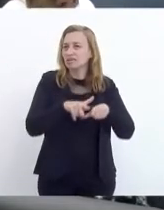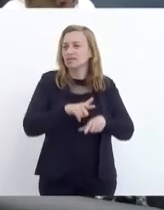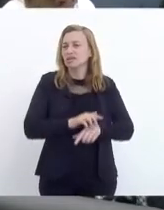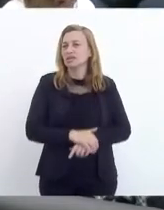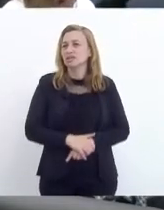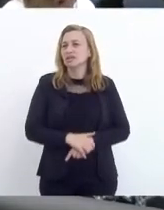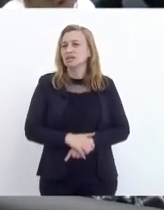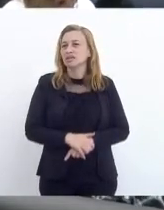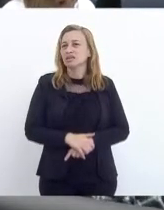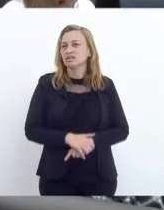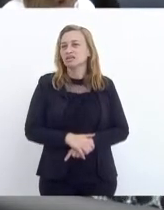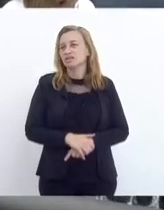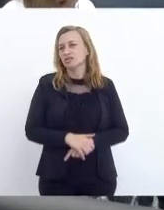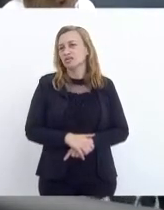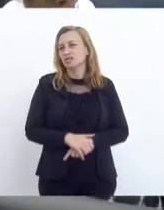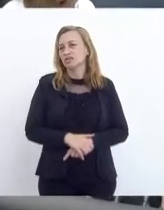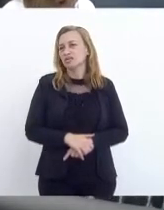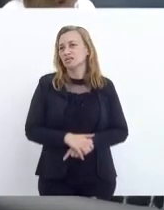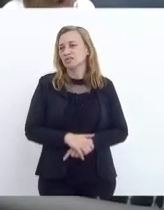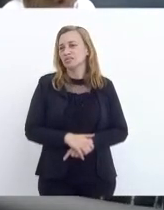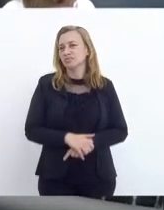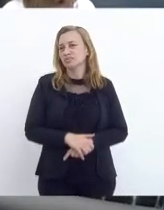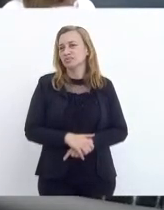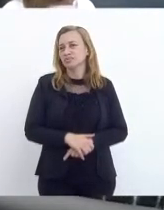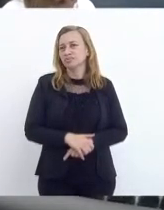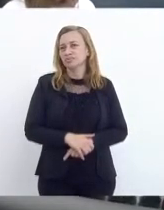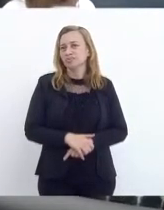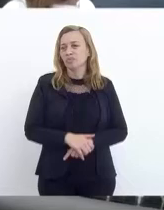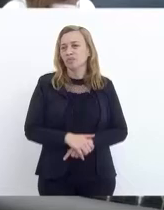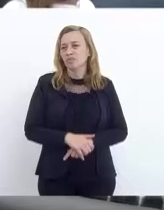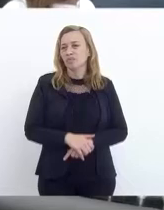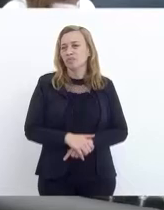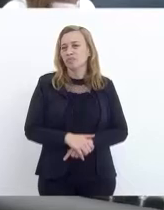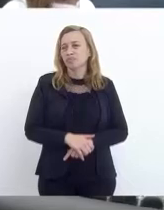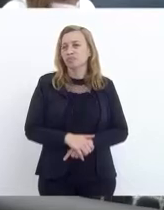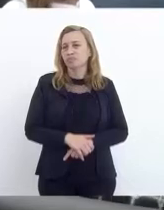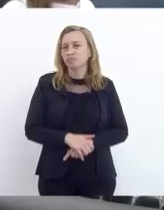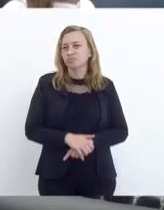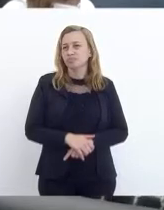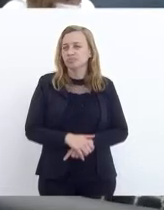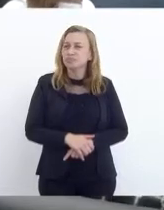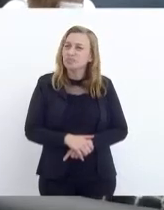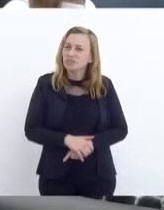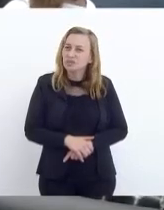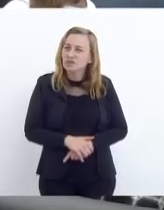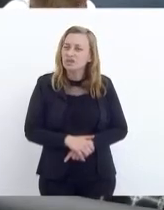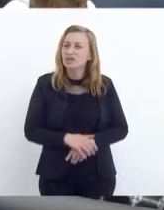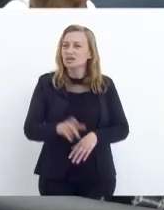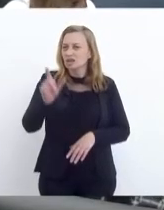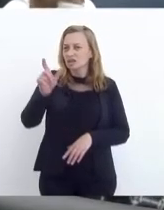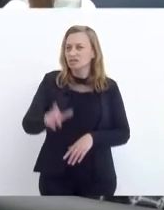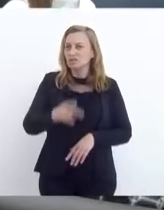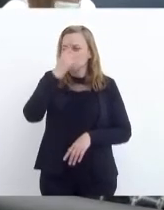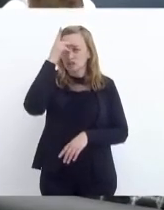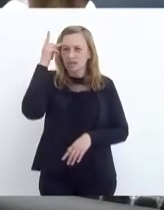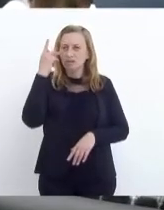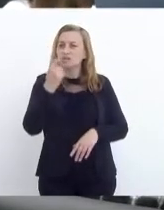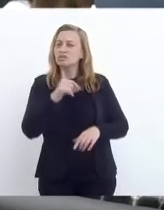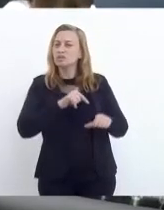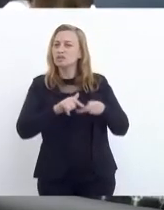o menor socorro em termos de uma legislação de previdência que assiste esses trabalhadores. De maneira